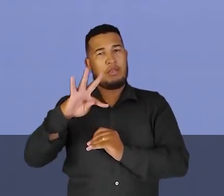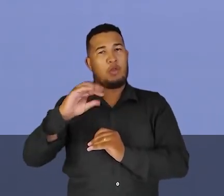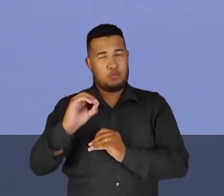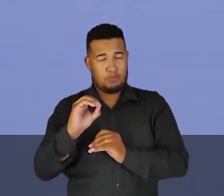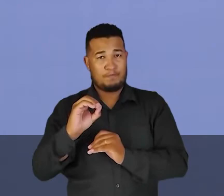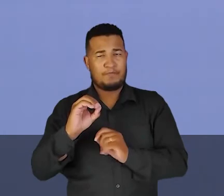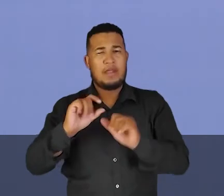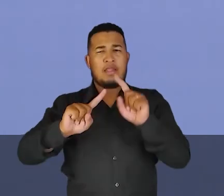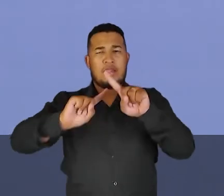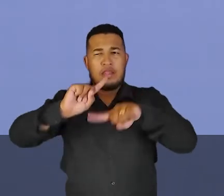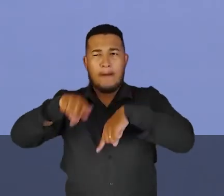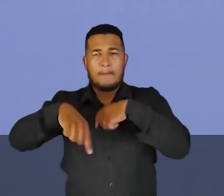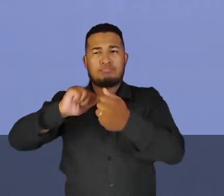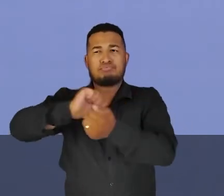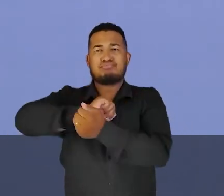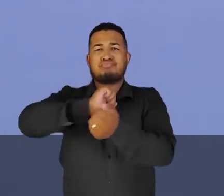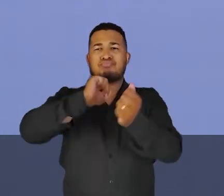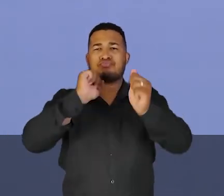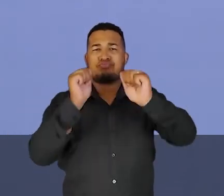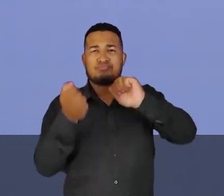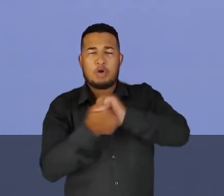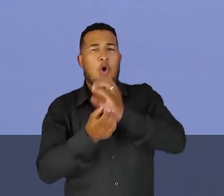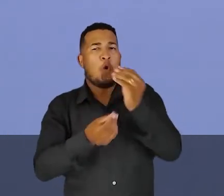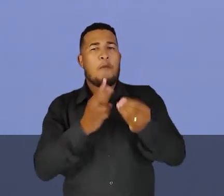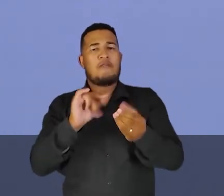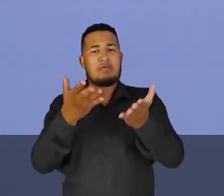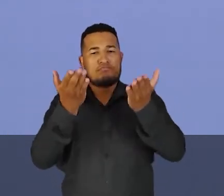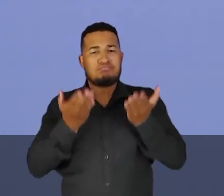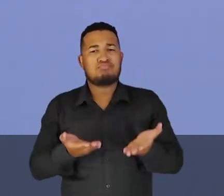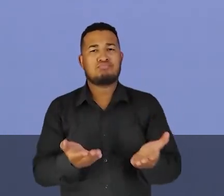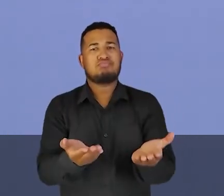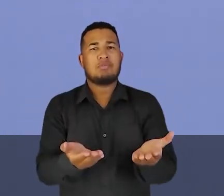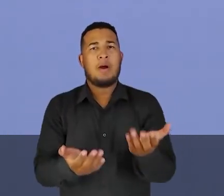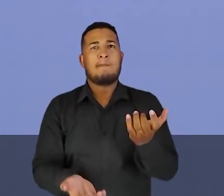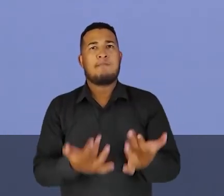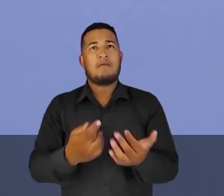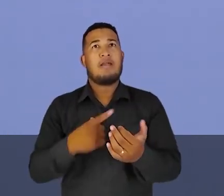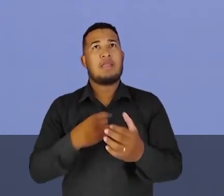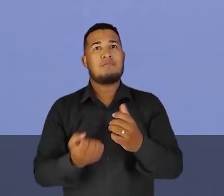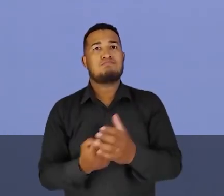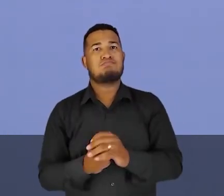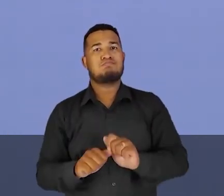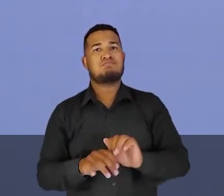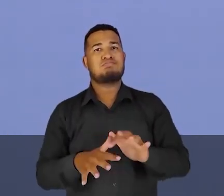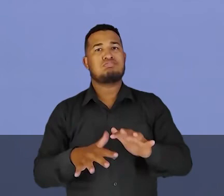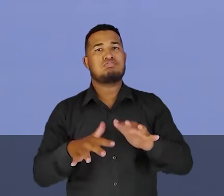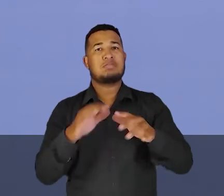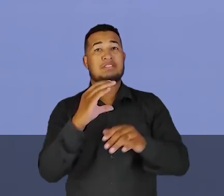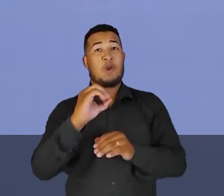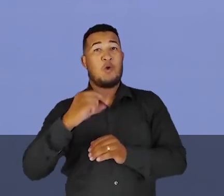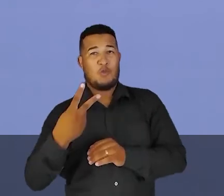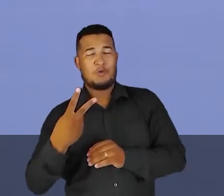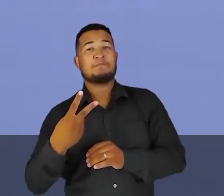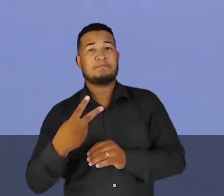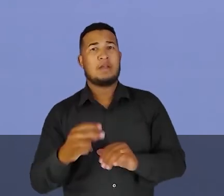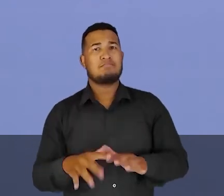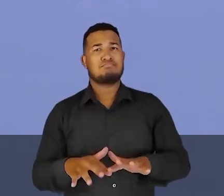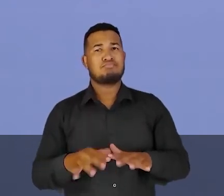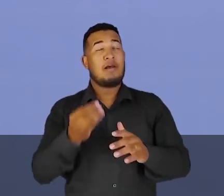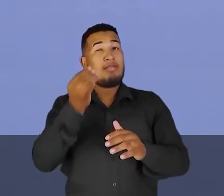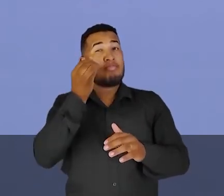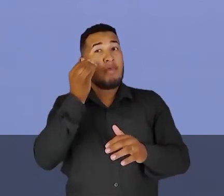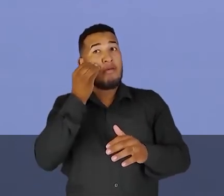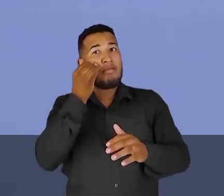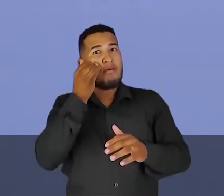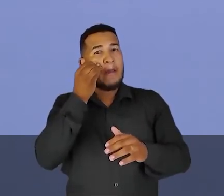a transformação dele, né, na hora de assar, vai gerar gás carbônico. Esse gás carbônico ele vai tentar sair da massa.